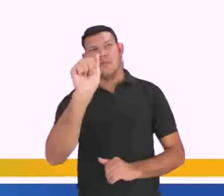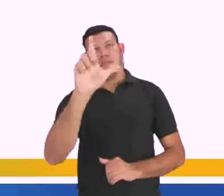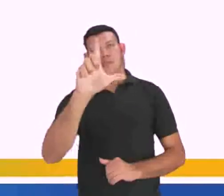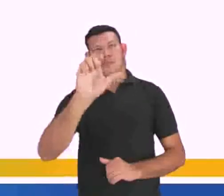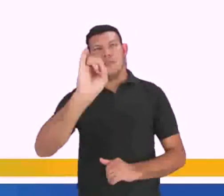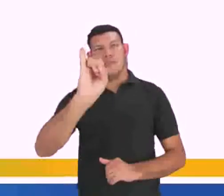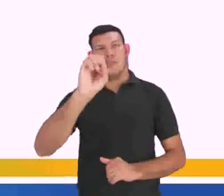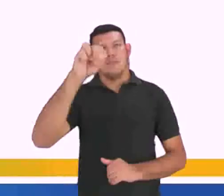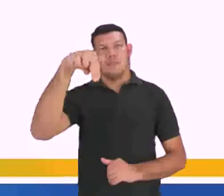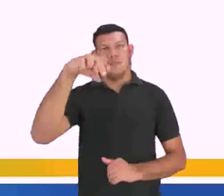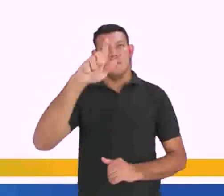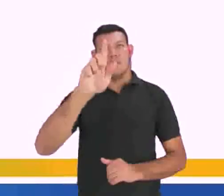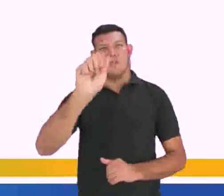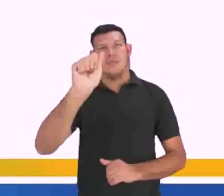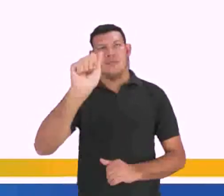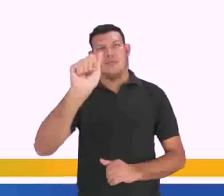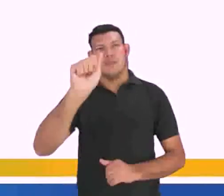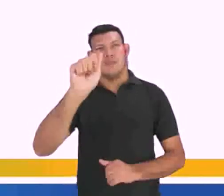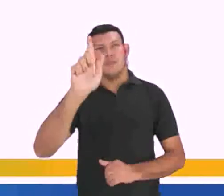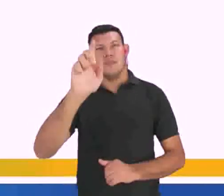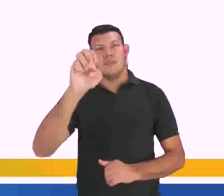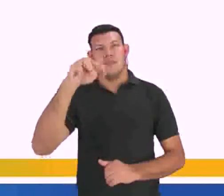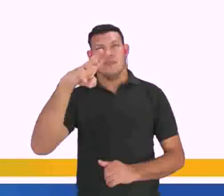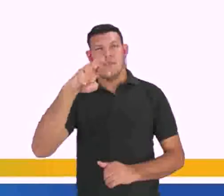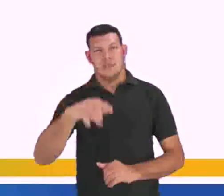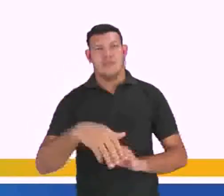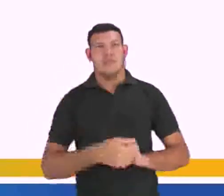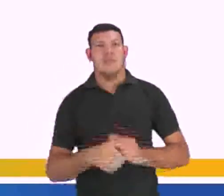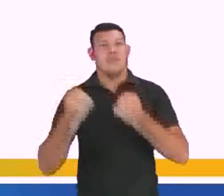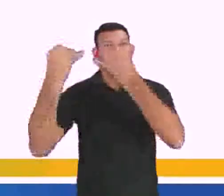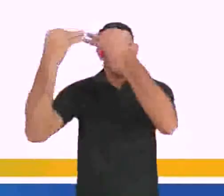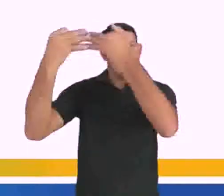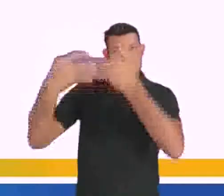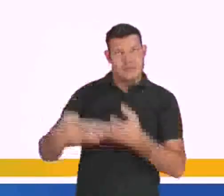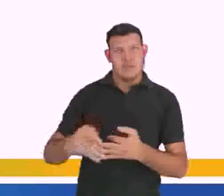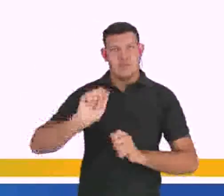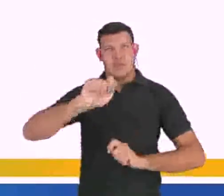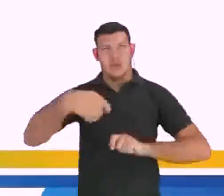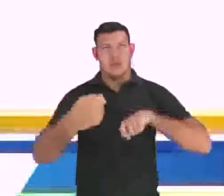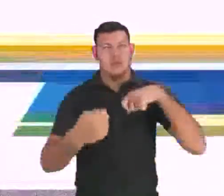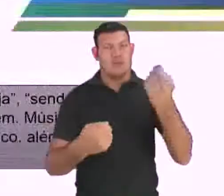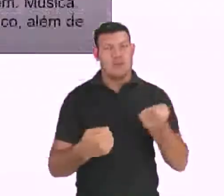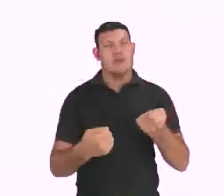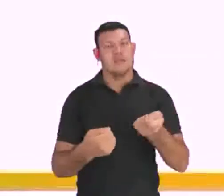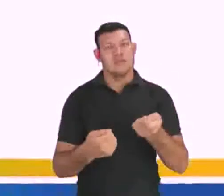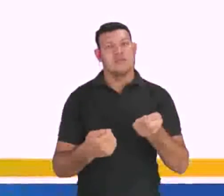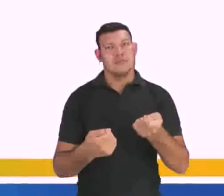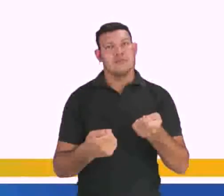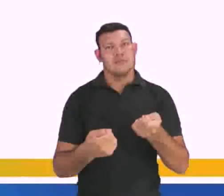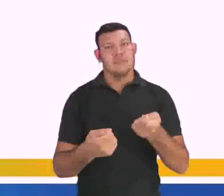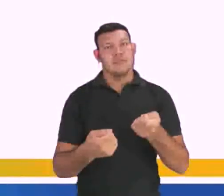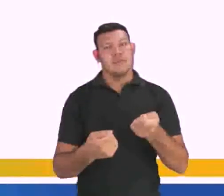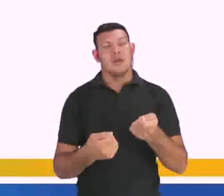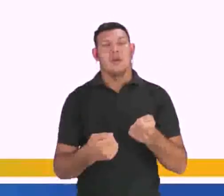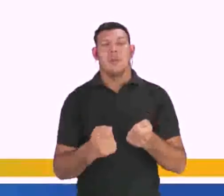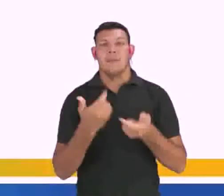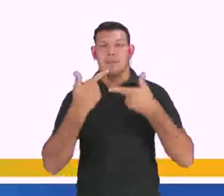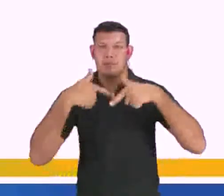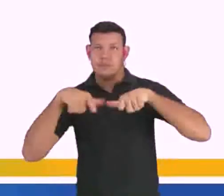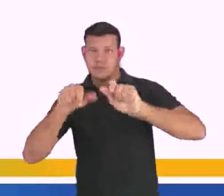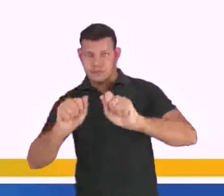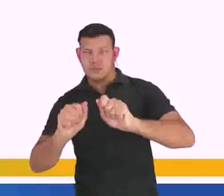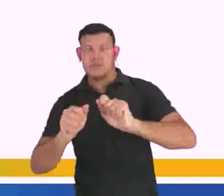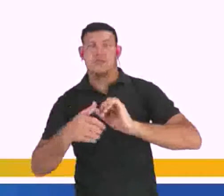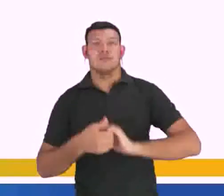Metalinguagem, explicação de código pelo código, linguagem sobre a linguagem. Então, a diferença da